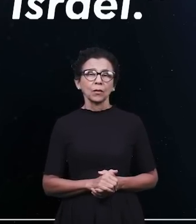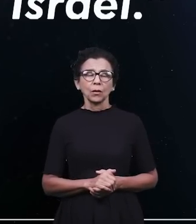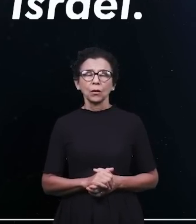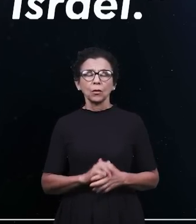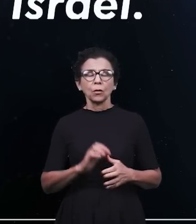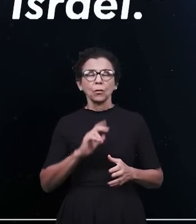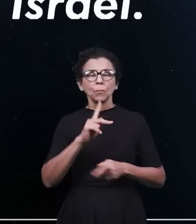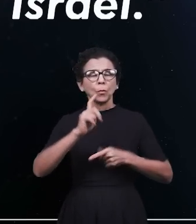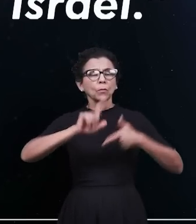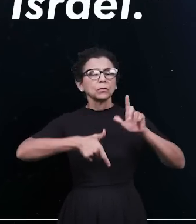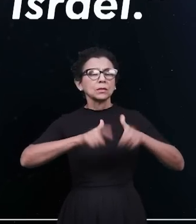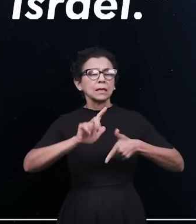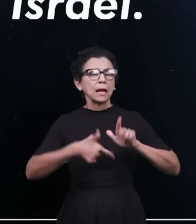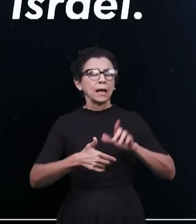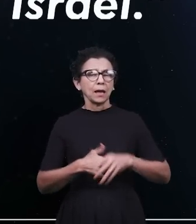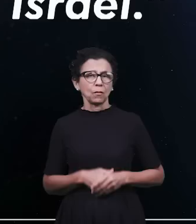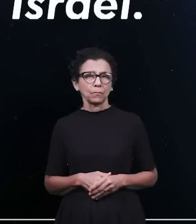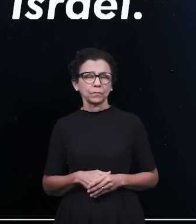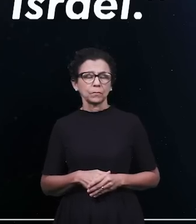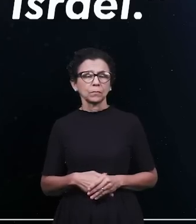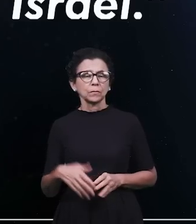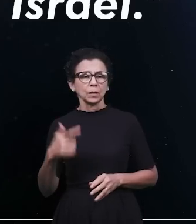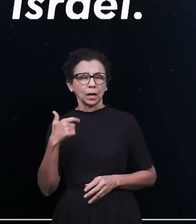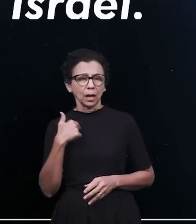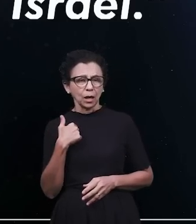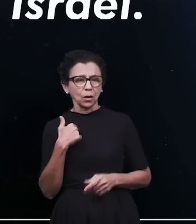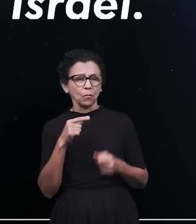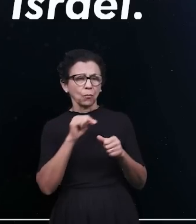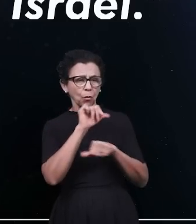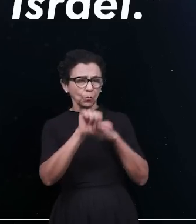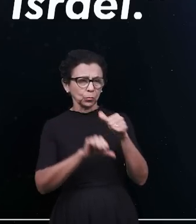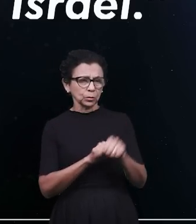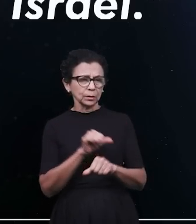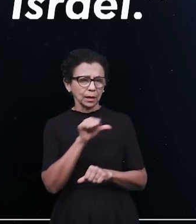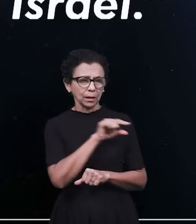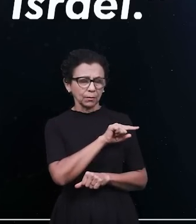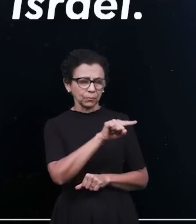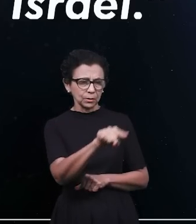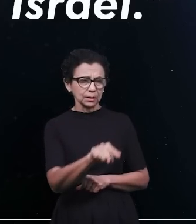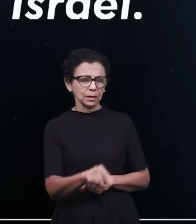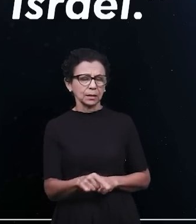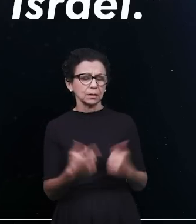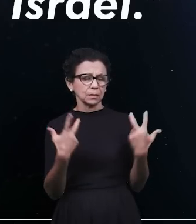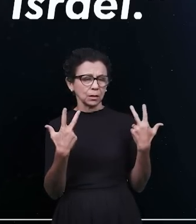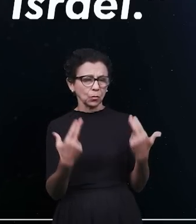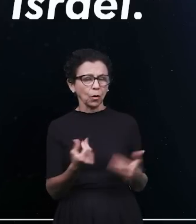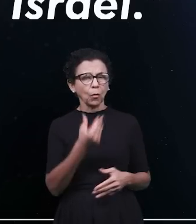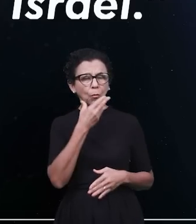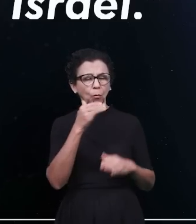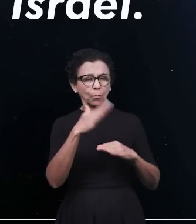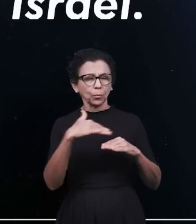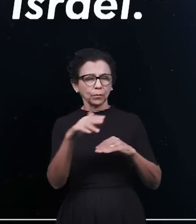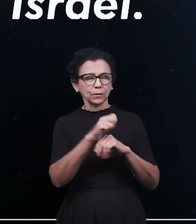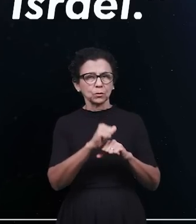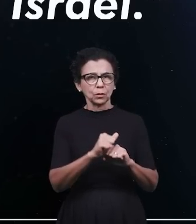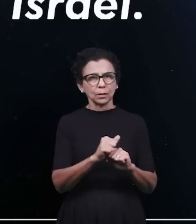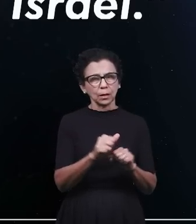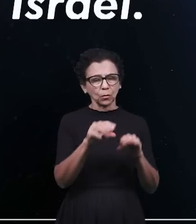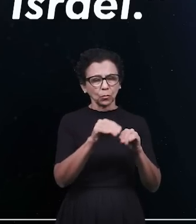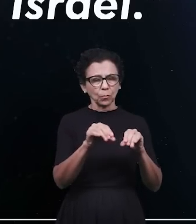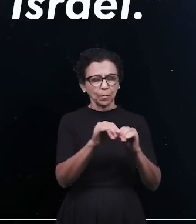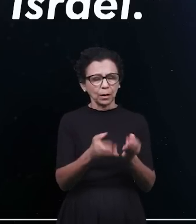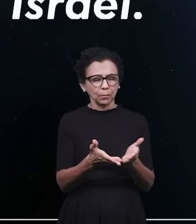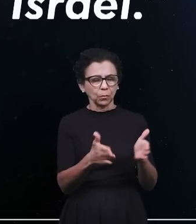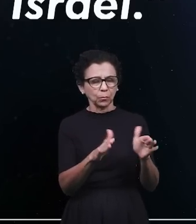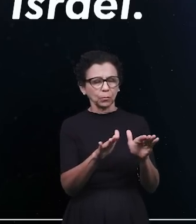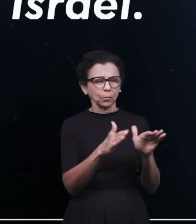Israel? Diz o Senhor: eis que como barro na mão do oleiro, assim sois vós na minha mão, ó casa